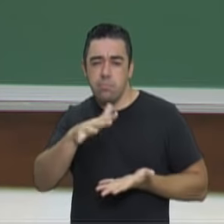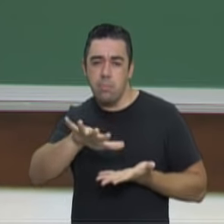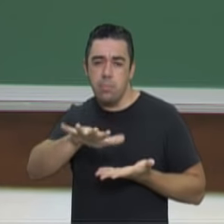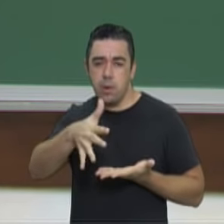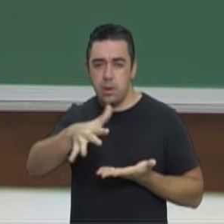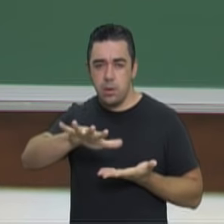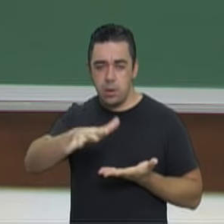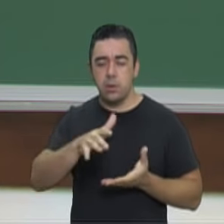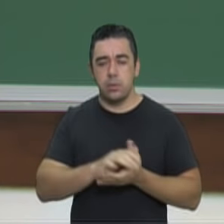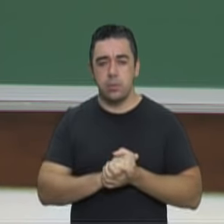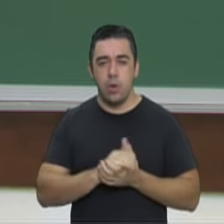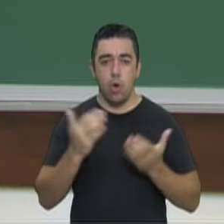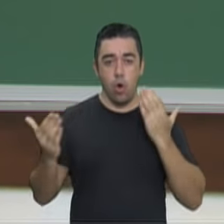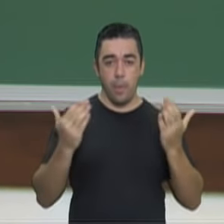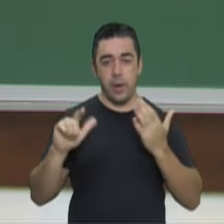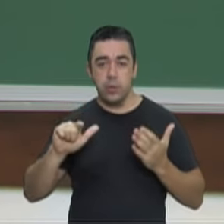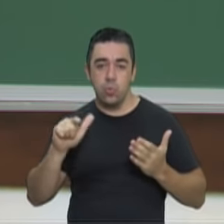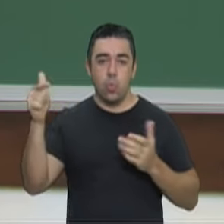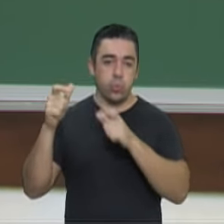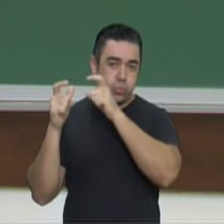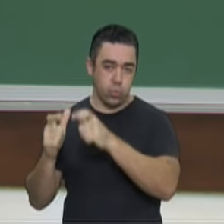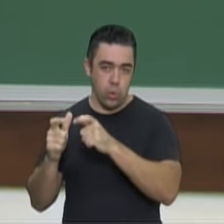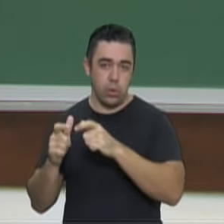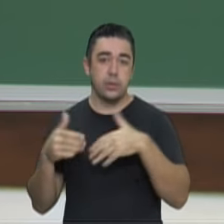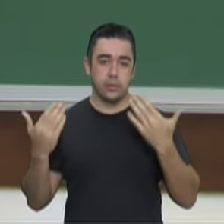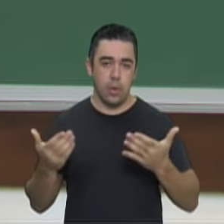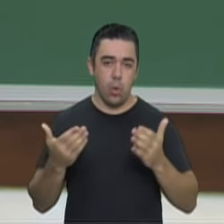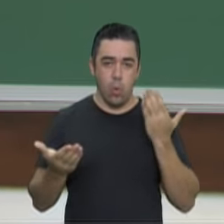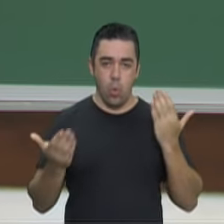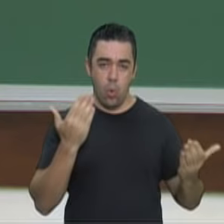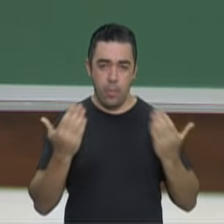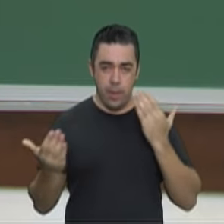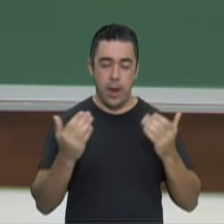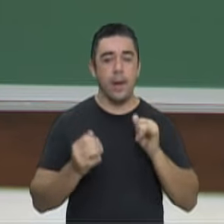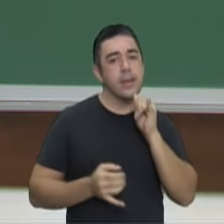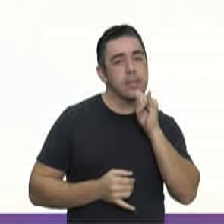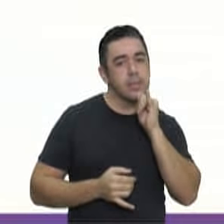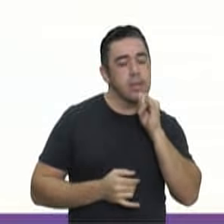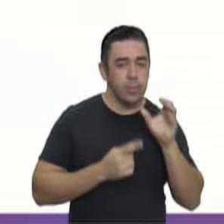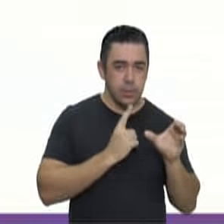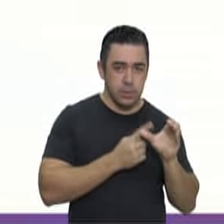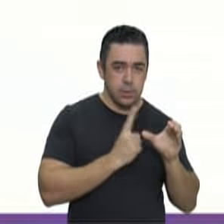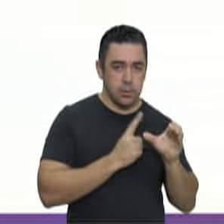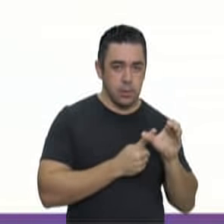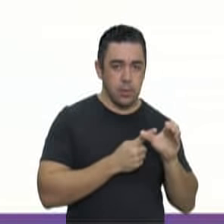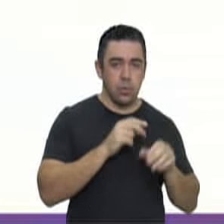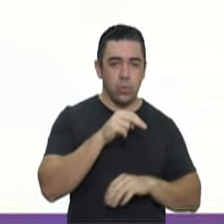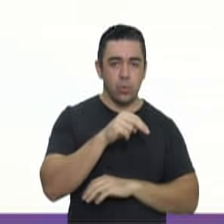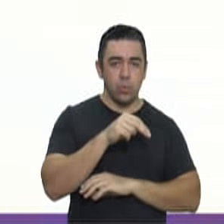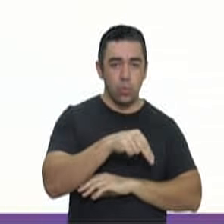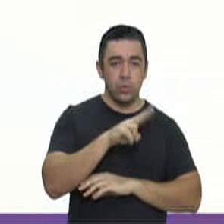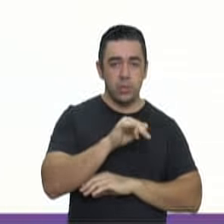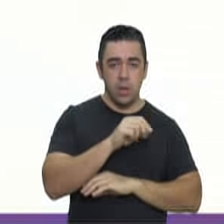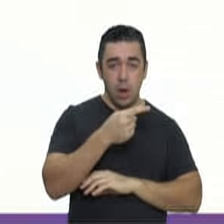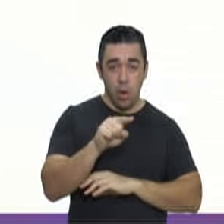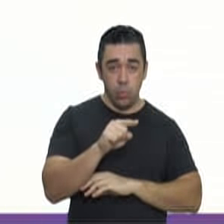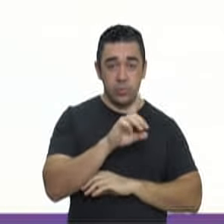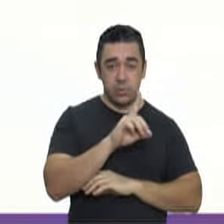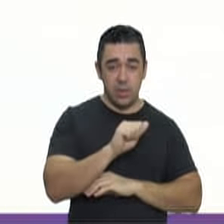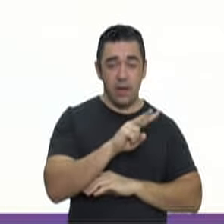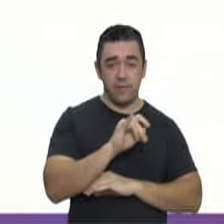quando comparado com o de outras localidades. Então, se a gente comparar, por exemplo, o município de União da Vitória,